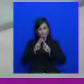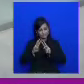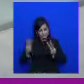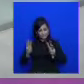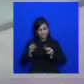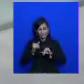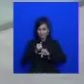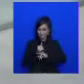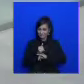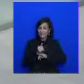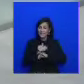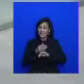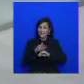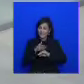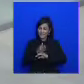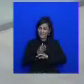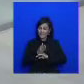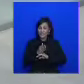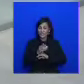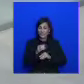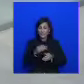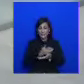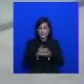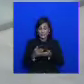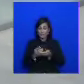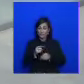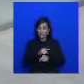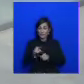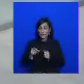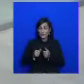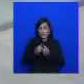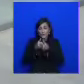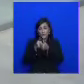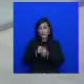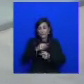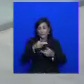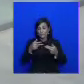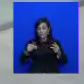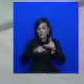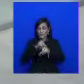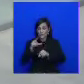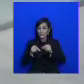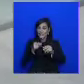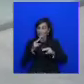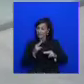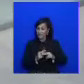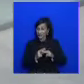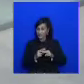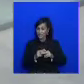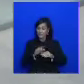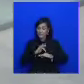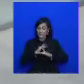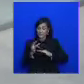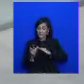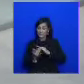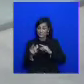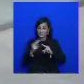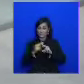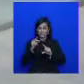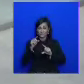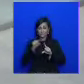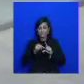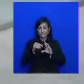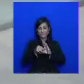oficial da Caixa na internet. E a partir de agora você pode acompanhar os demais sorteios desta noite das Loterias Caixa através dos perfis do